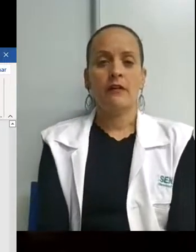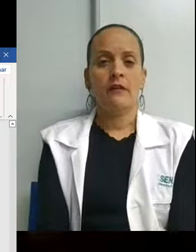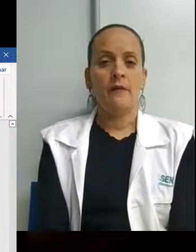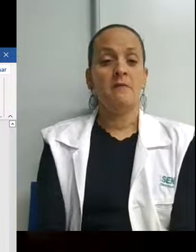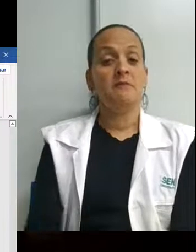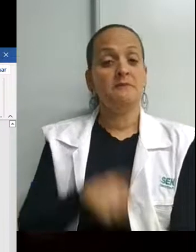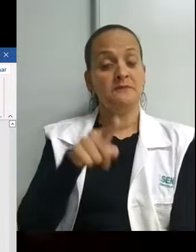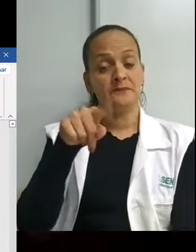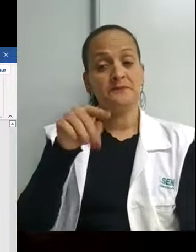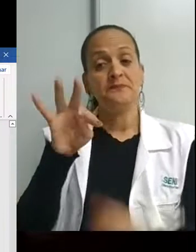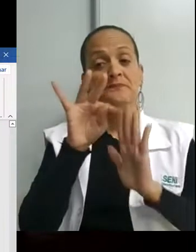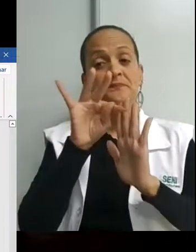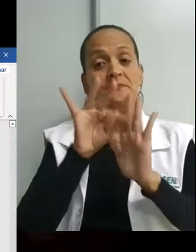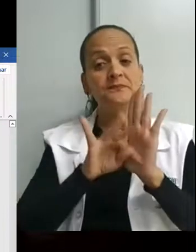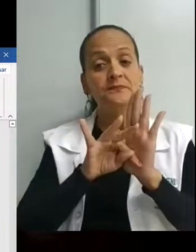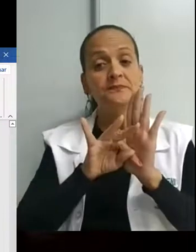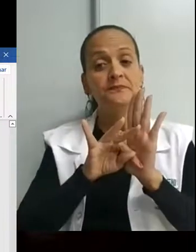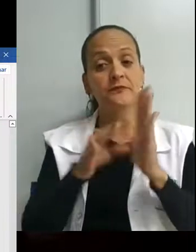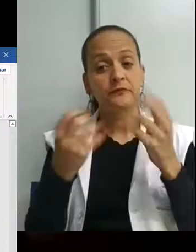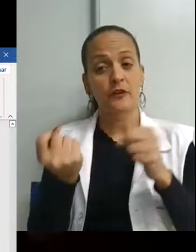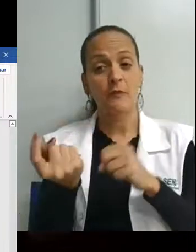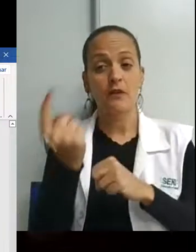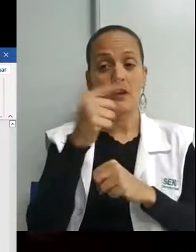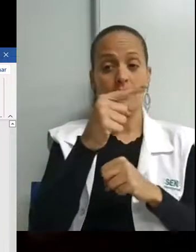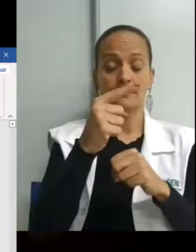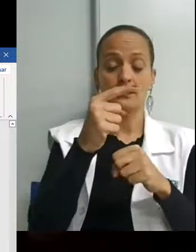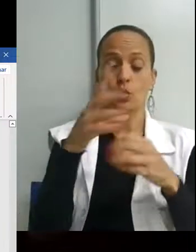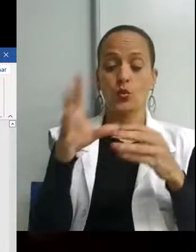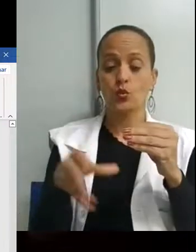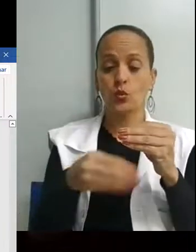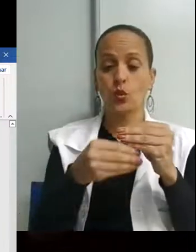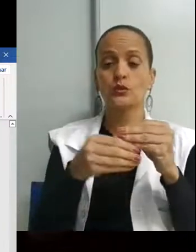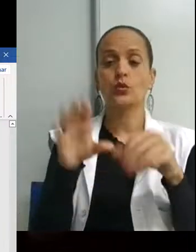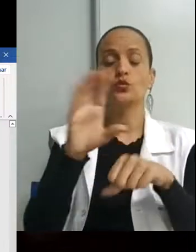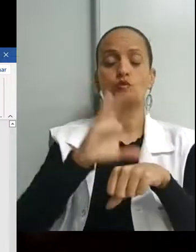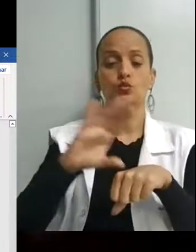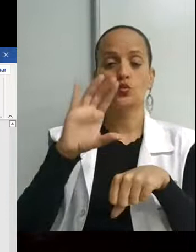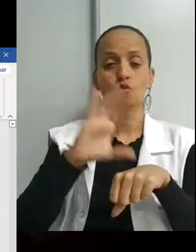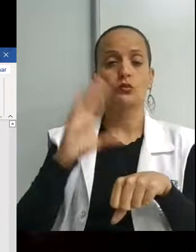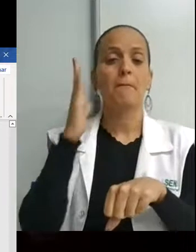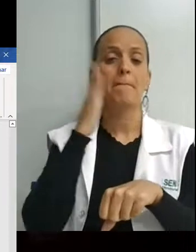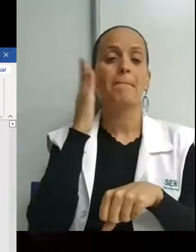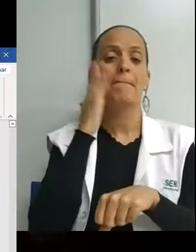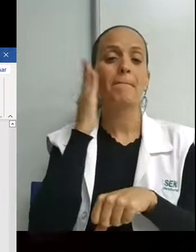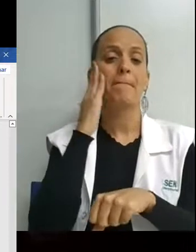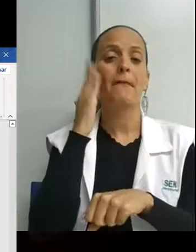curso, justamente na aba do desafio 3, para mim poder ver qual conteúdo que eu